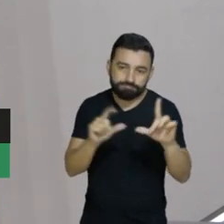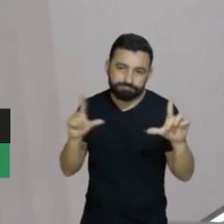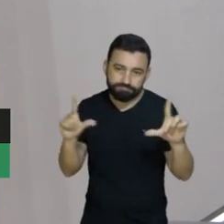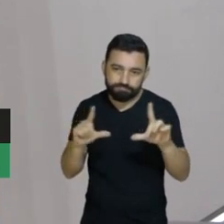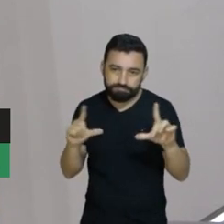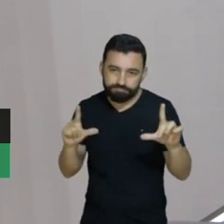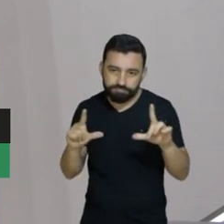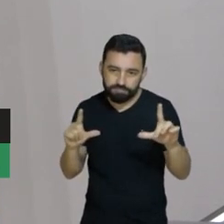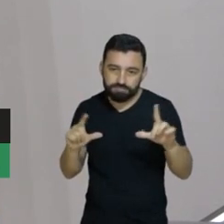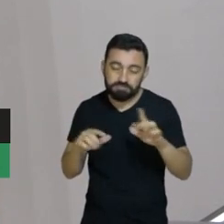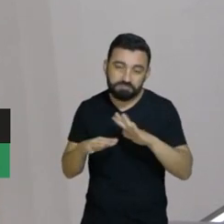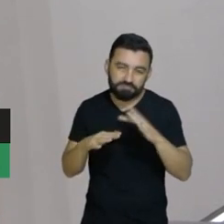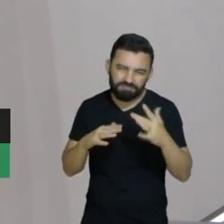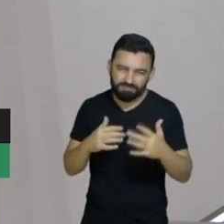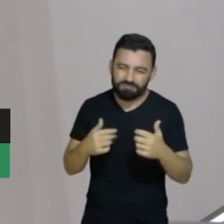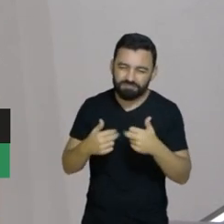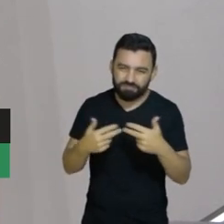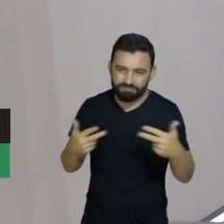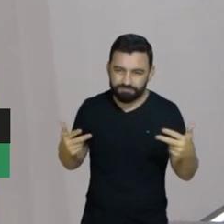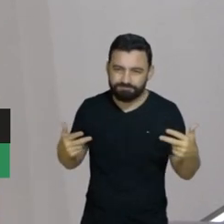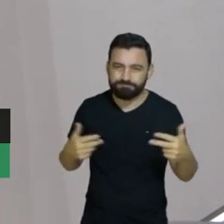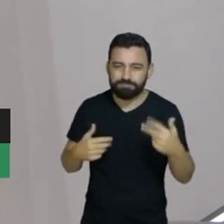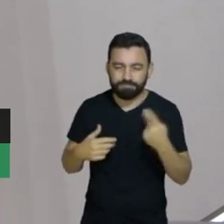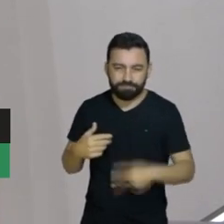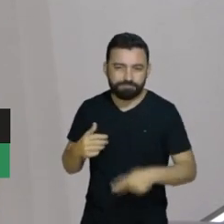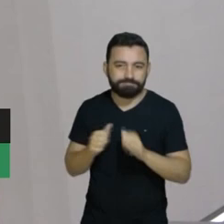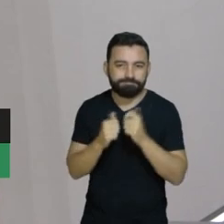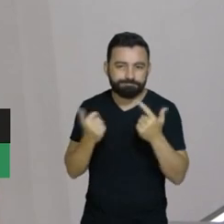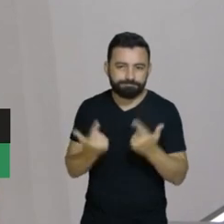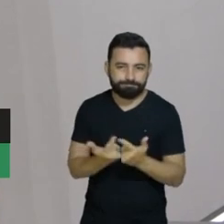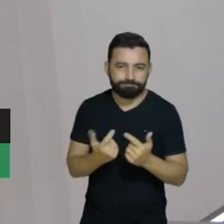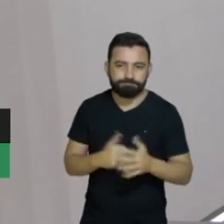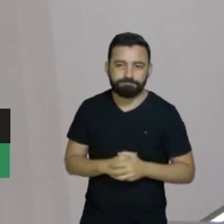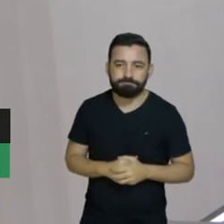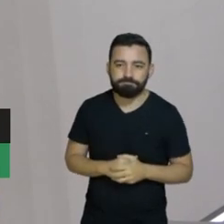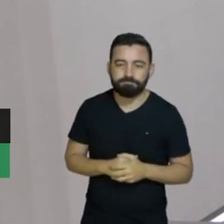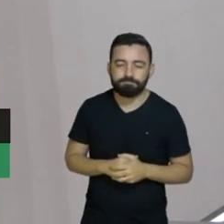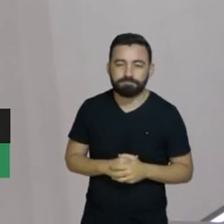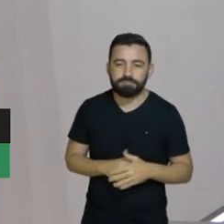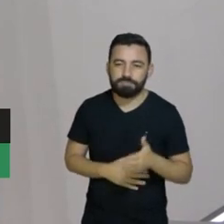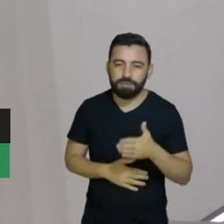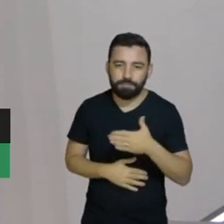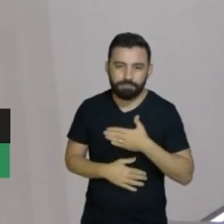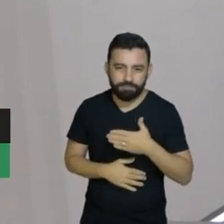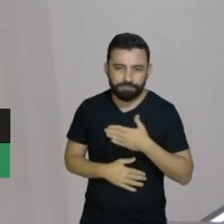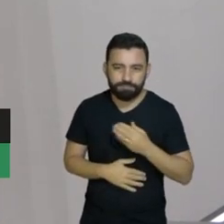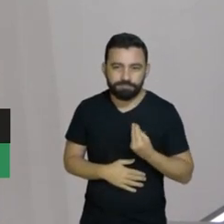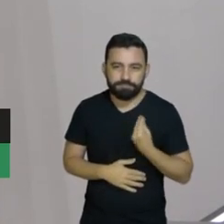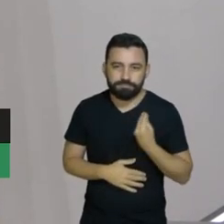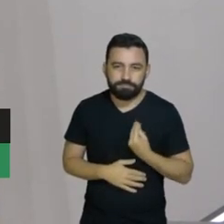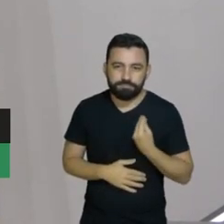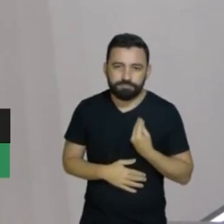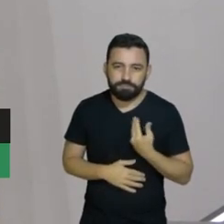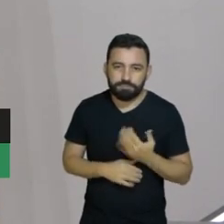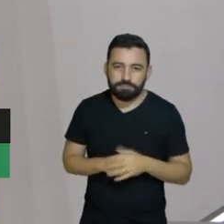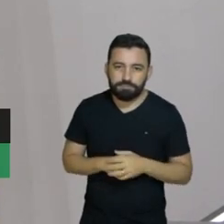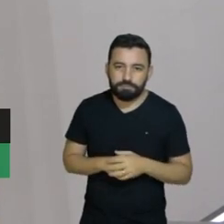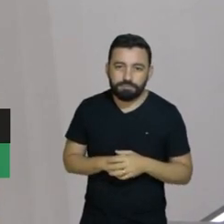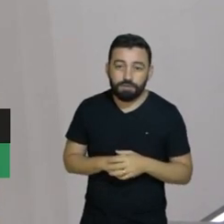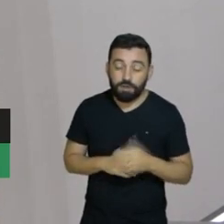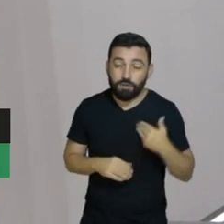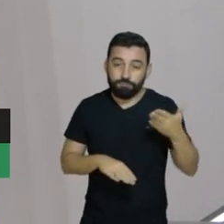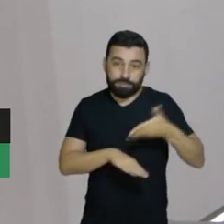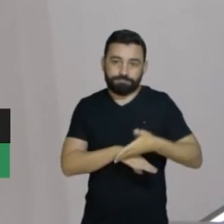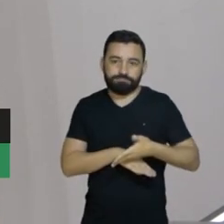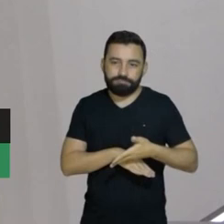pelos veículos de comunicação da nossa Assembleia Legislativa. Minha vinda em breves comunicações hoje é